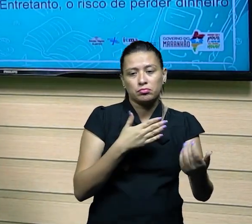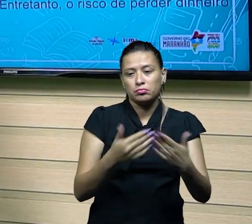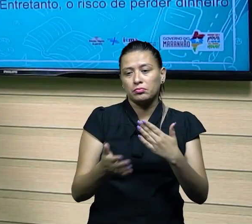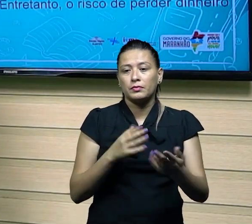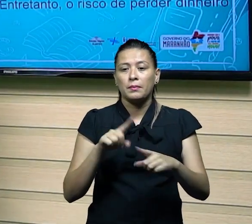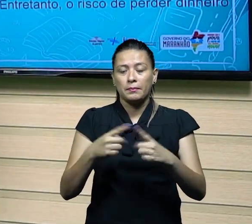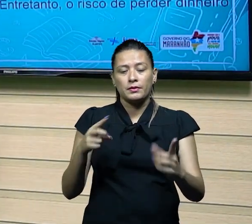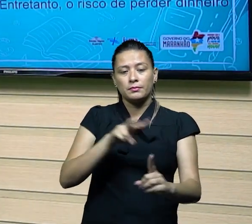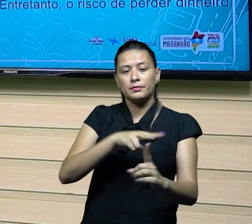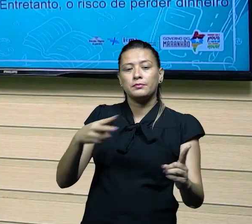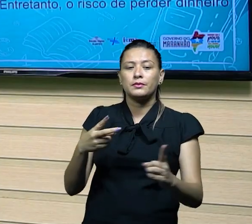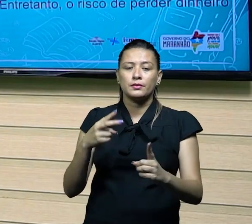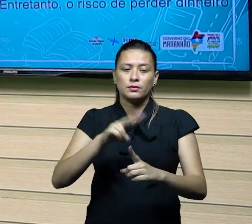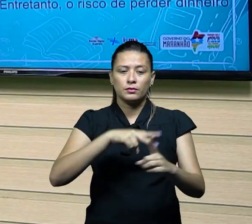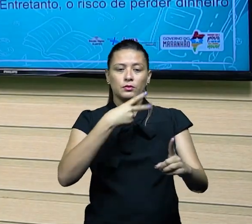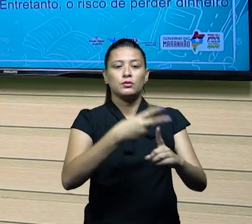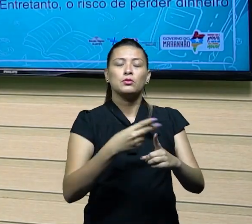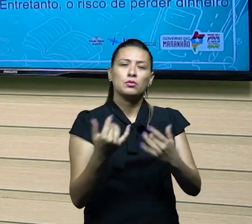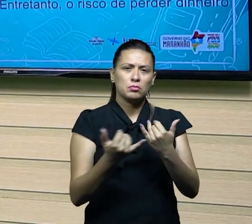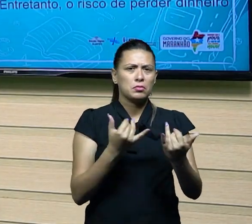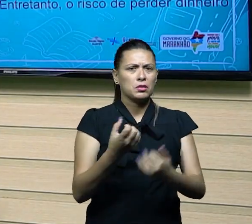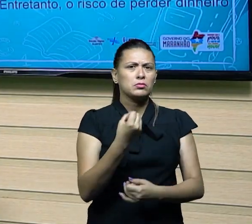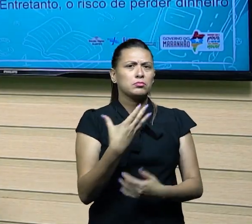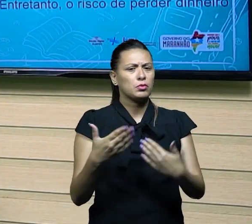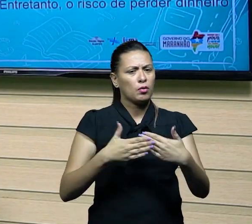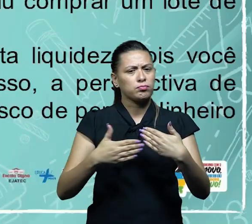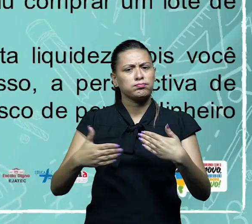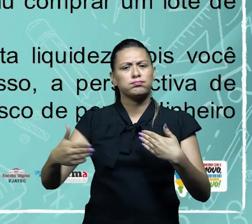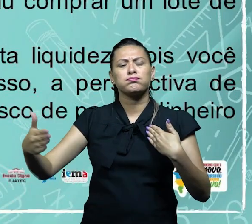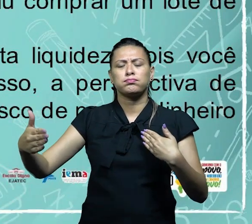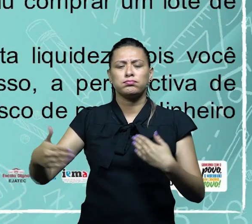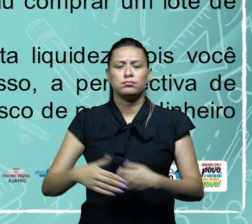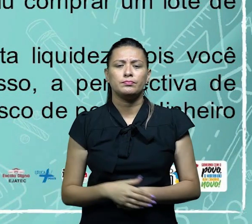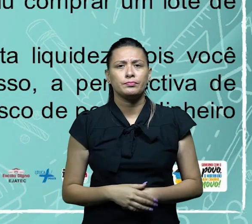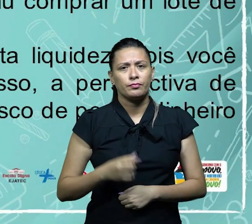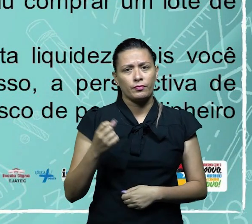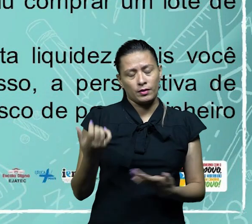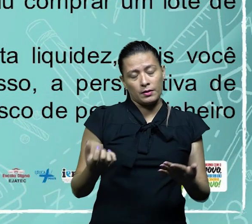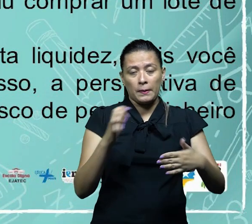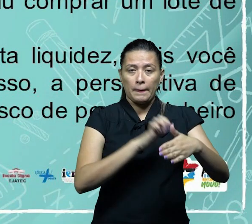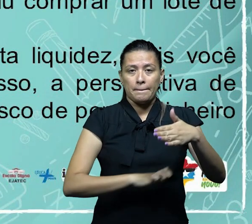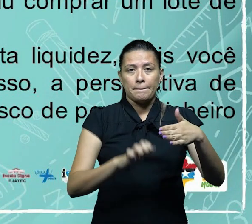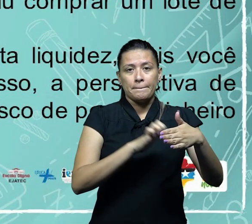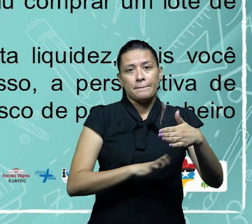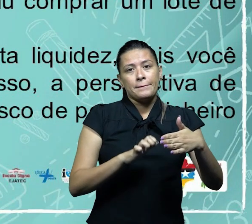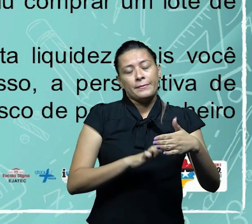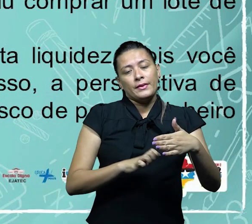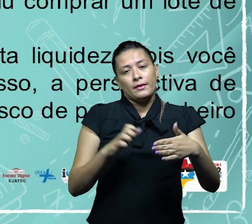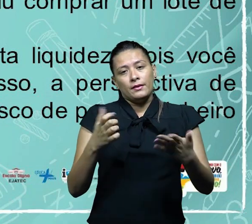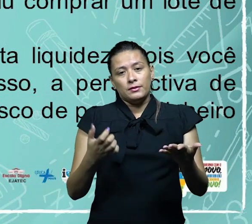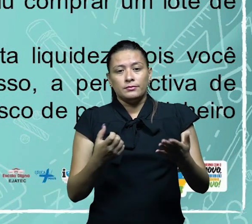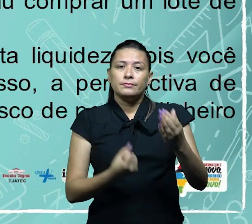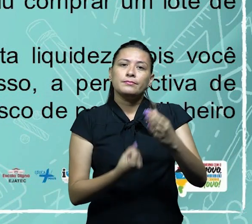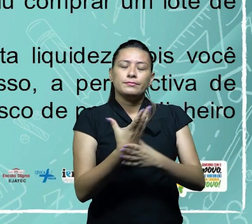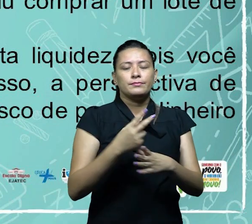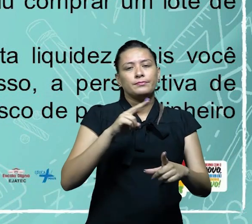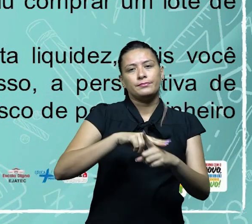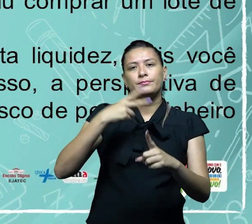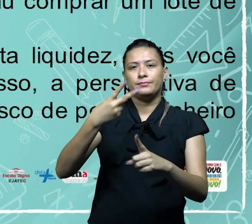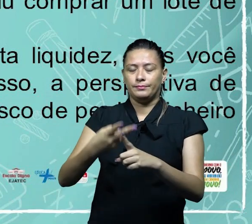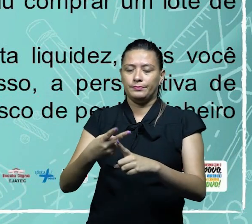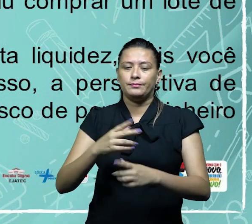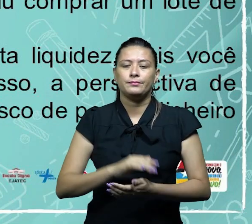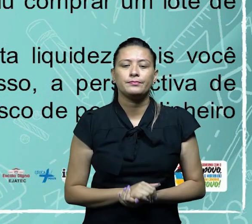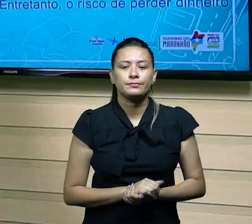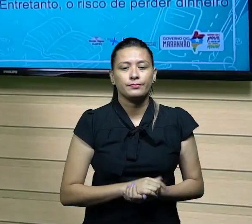uma melhor movimentação, certinho, eu tenho um rendimento maior a longo prazo, certo? Entretanto, o risco de perder dinheiro também é grande. Se aquela empresa começa a